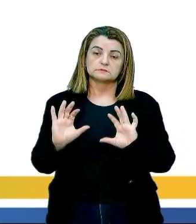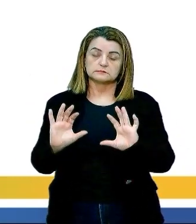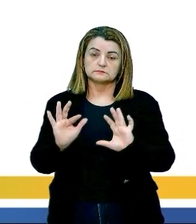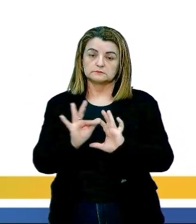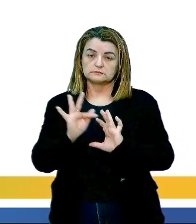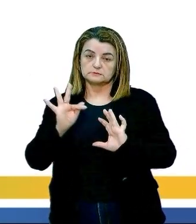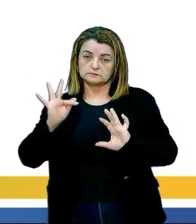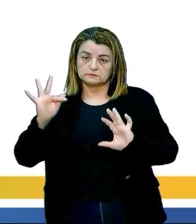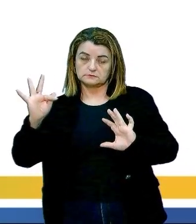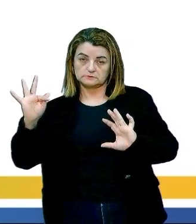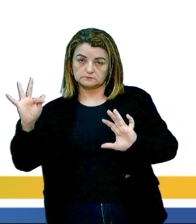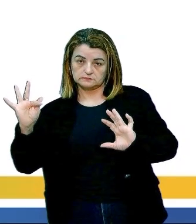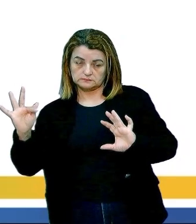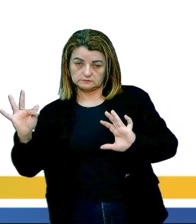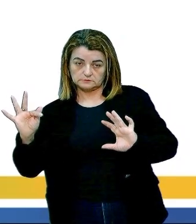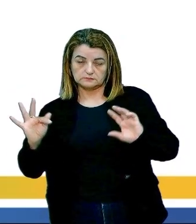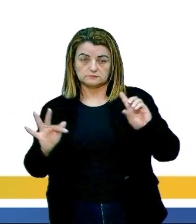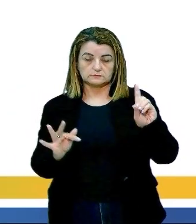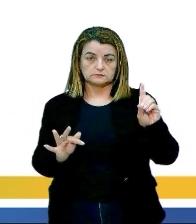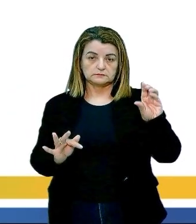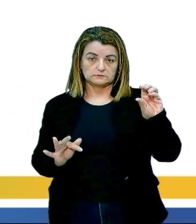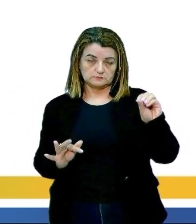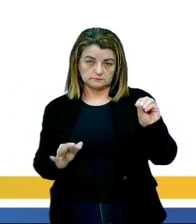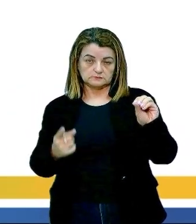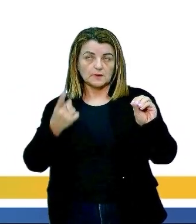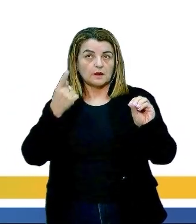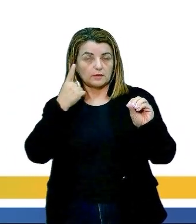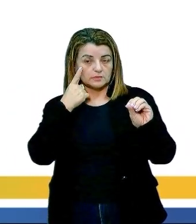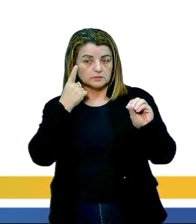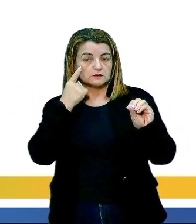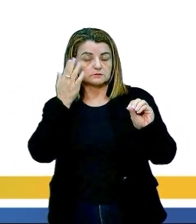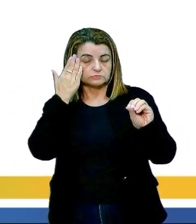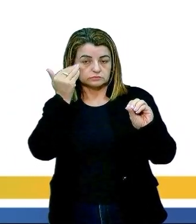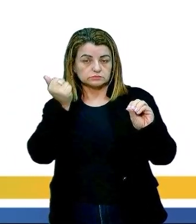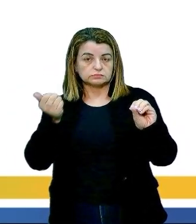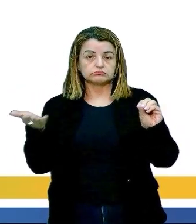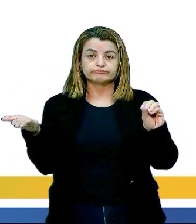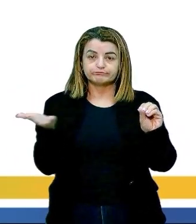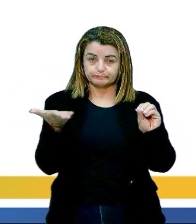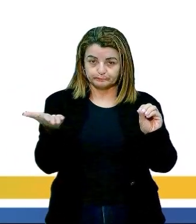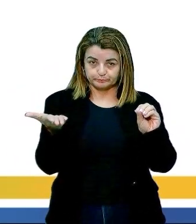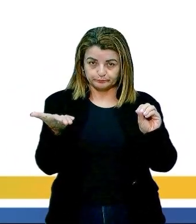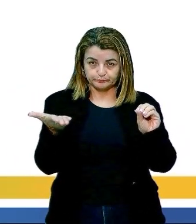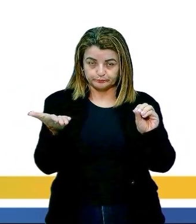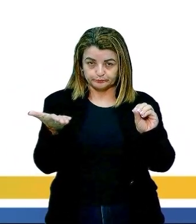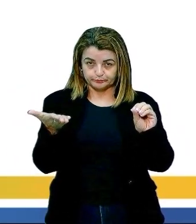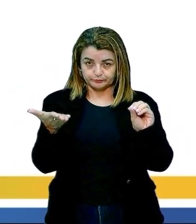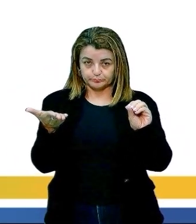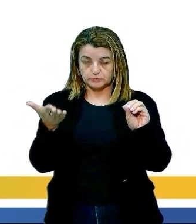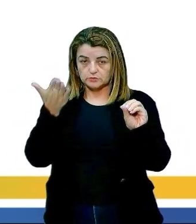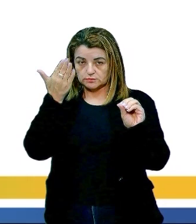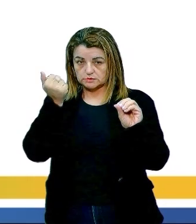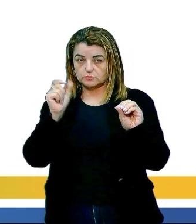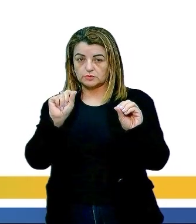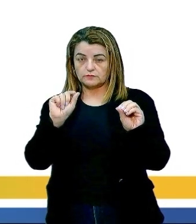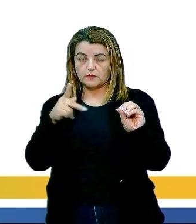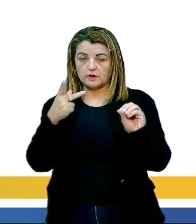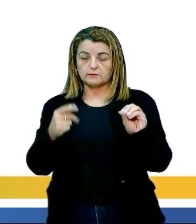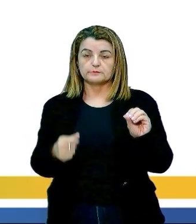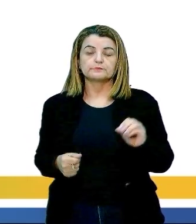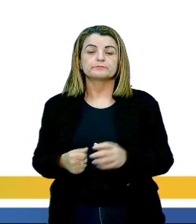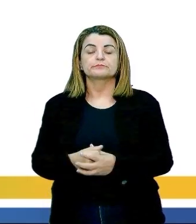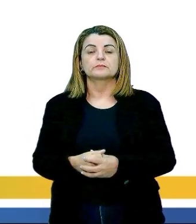uma frase dita com o do já nos arremete para o presente e já sabemos do que estamos falando.